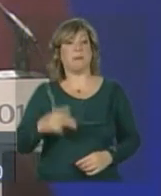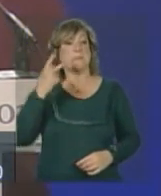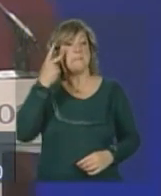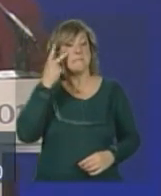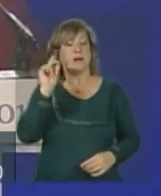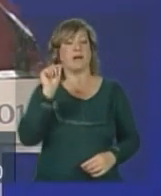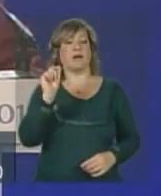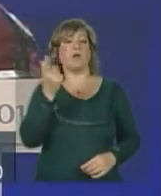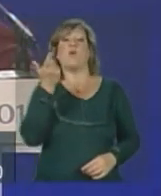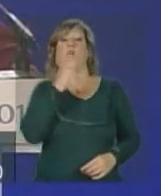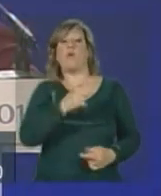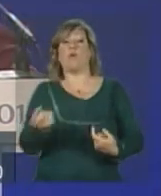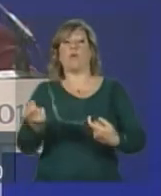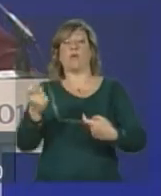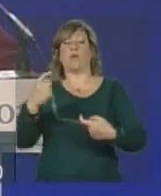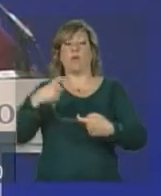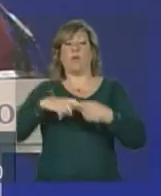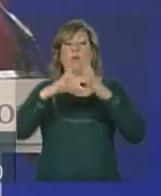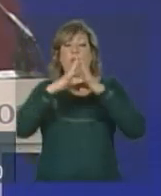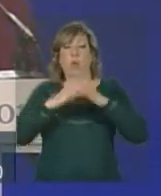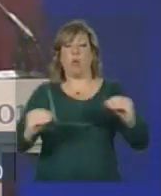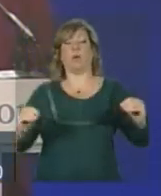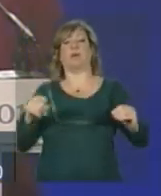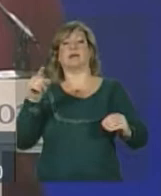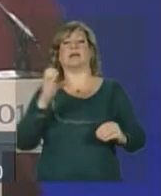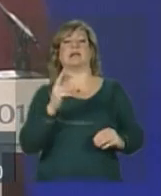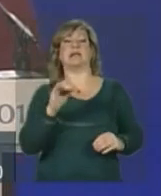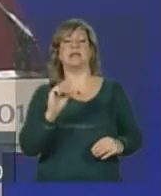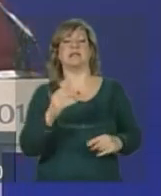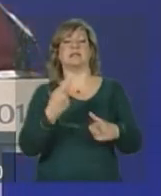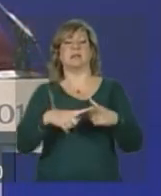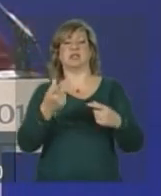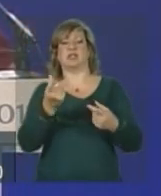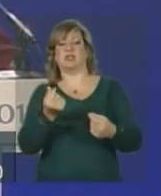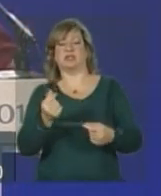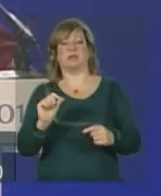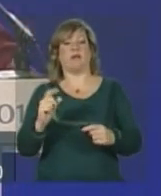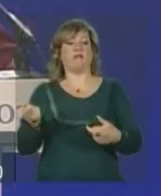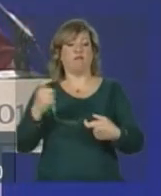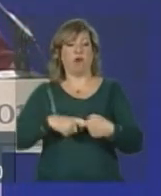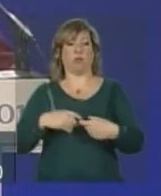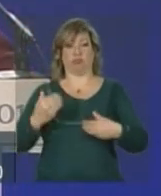a recuperação da crise, a necessidade da retomada do crescimento.